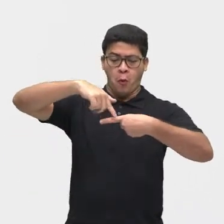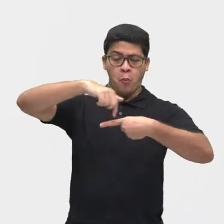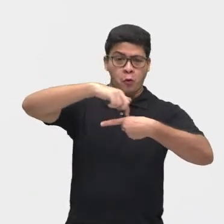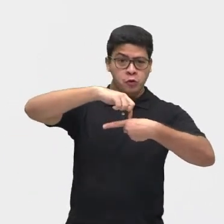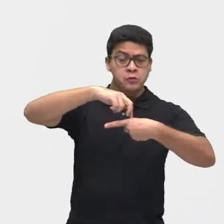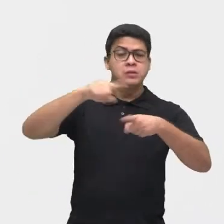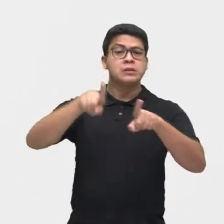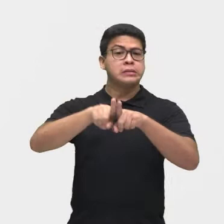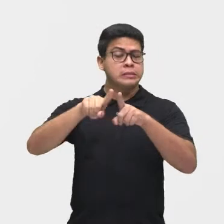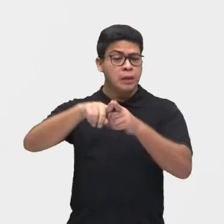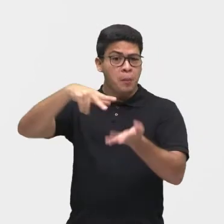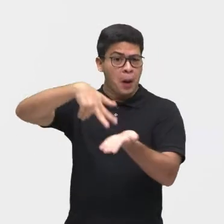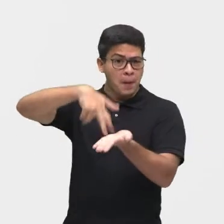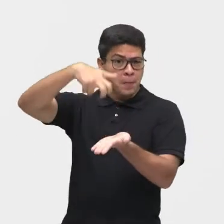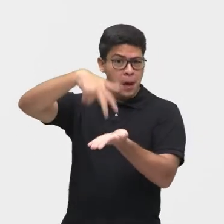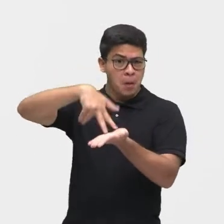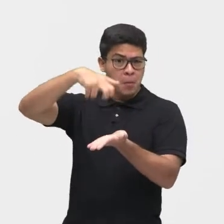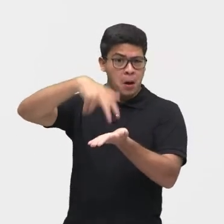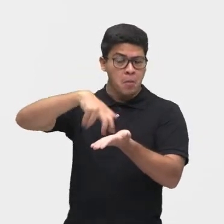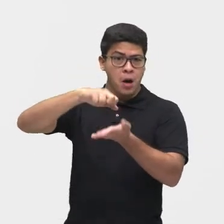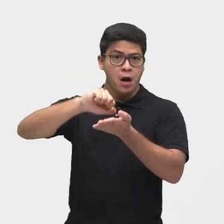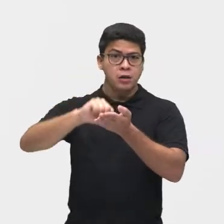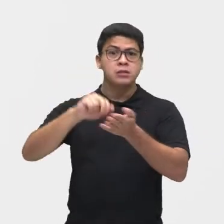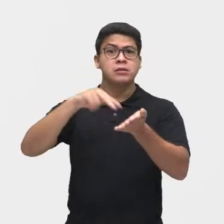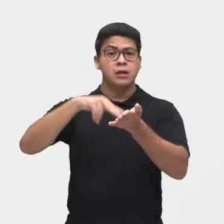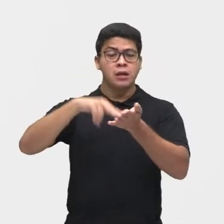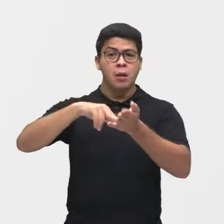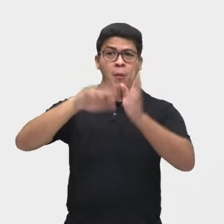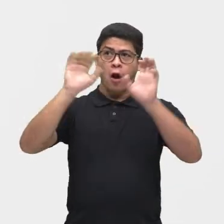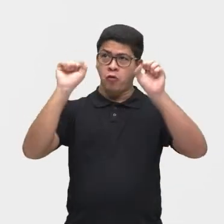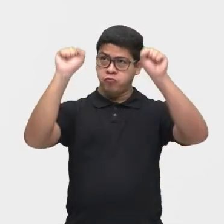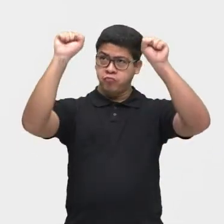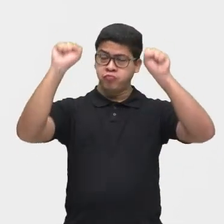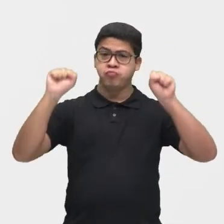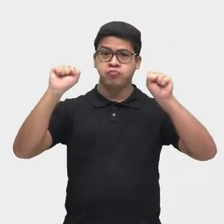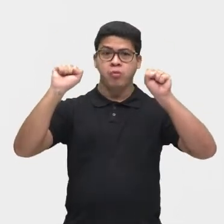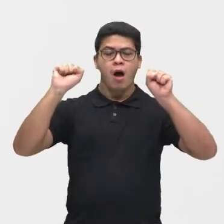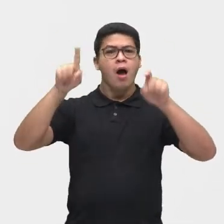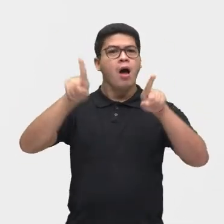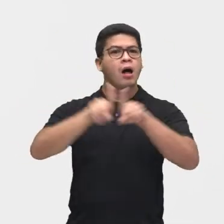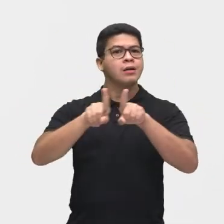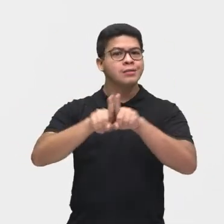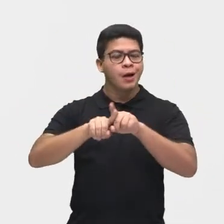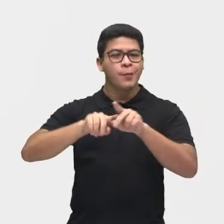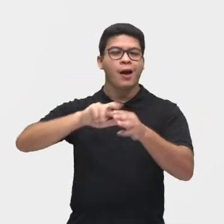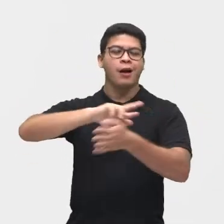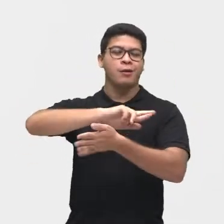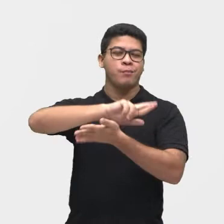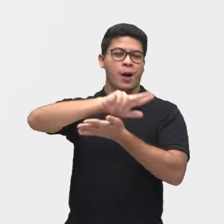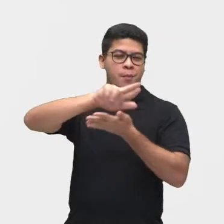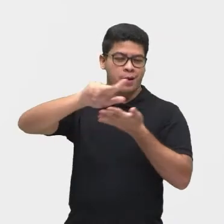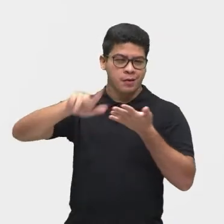Trampolim, paralelas, né? Assimétricas. Essa aí é a ginástica